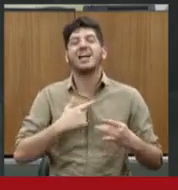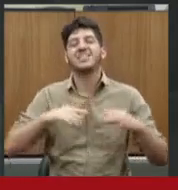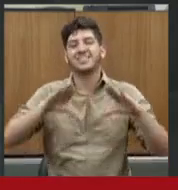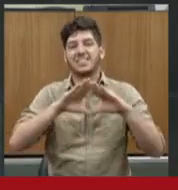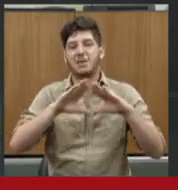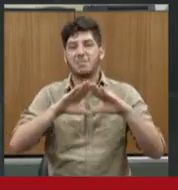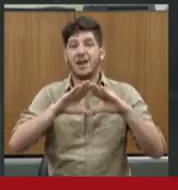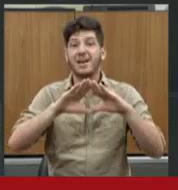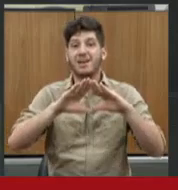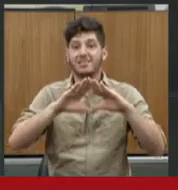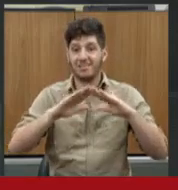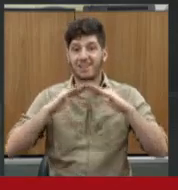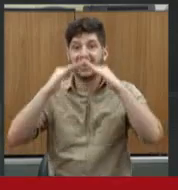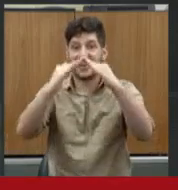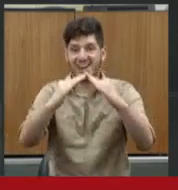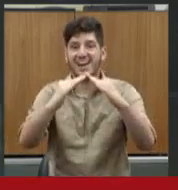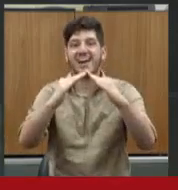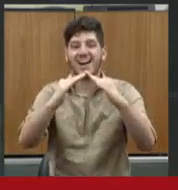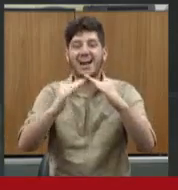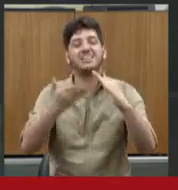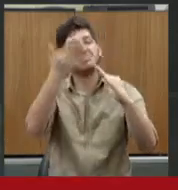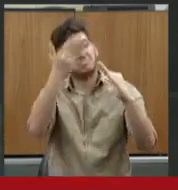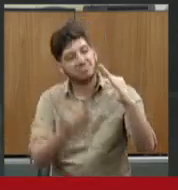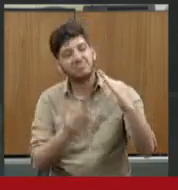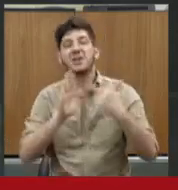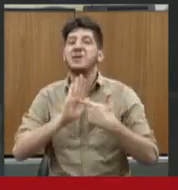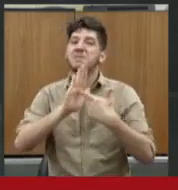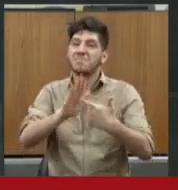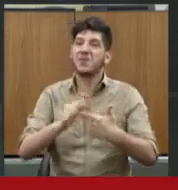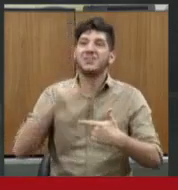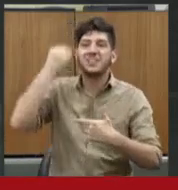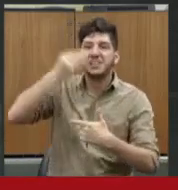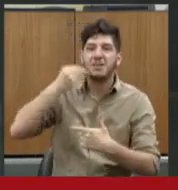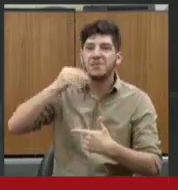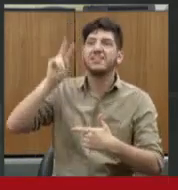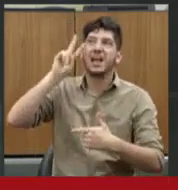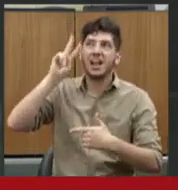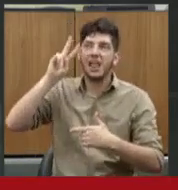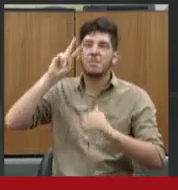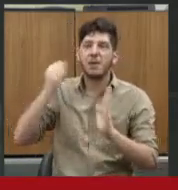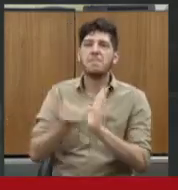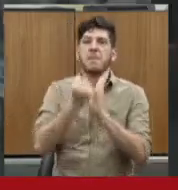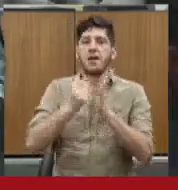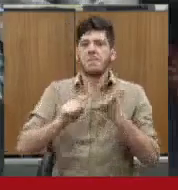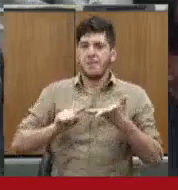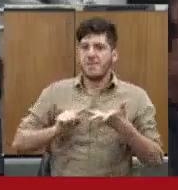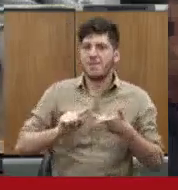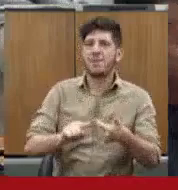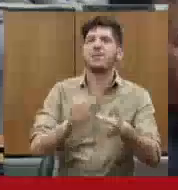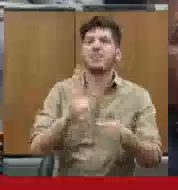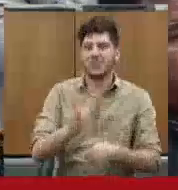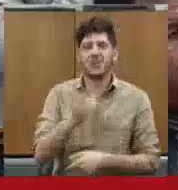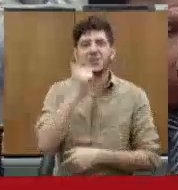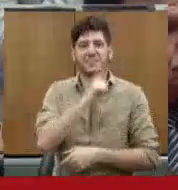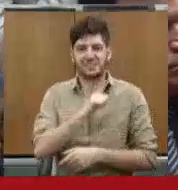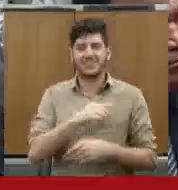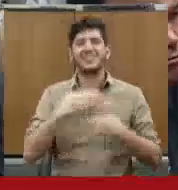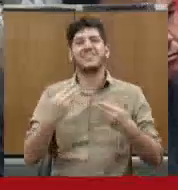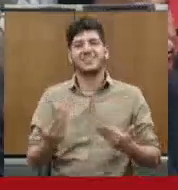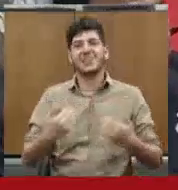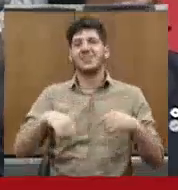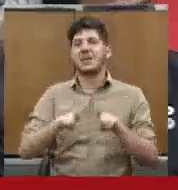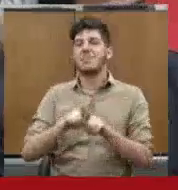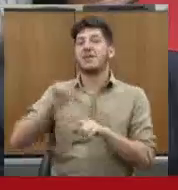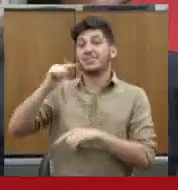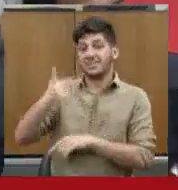das lembranças, do legado e das conquistas que juntos alcançamos. Nesta ocasião, na pessoa do eminente